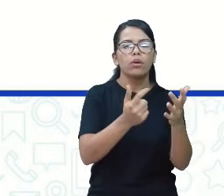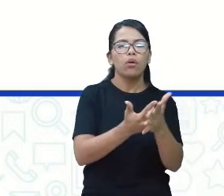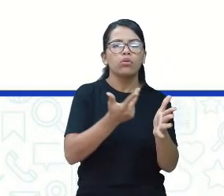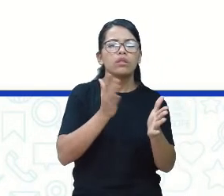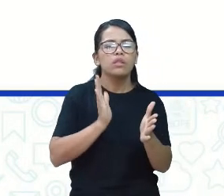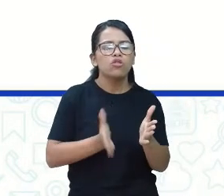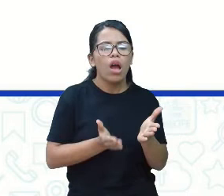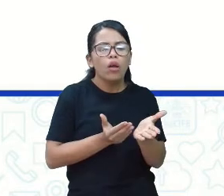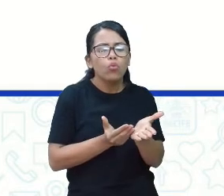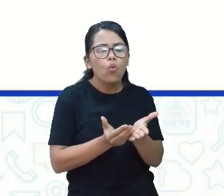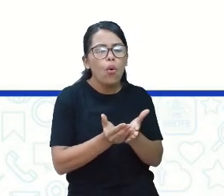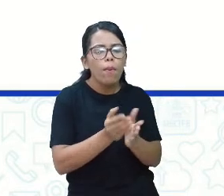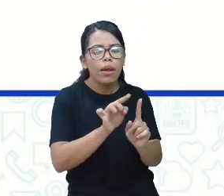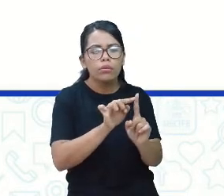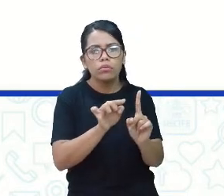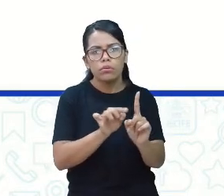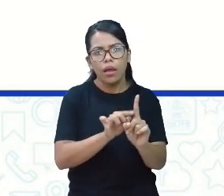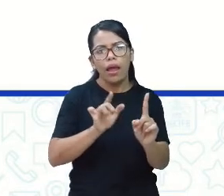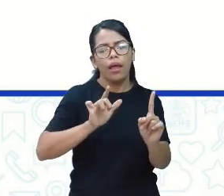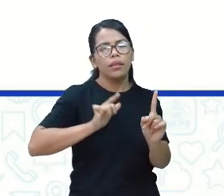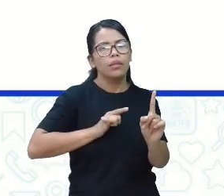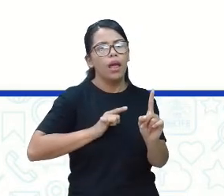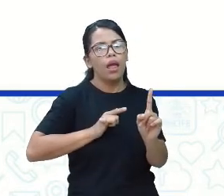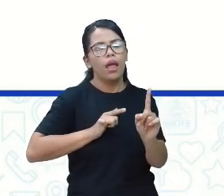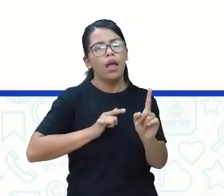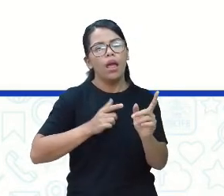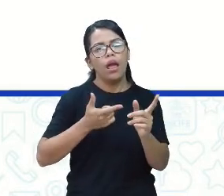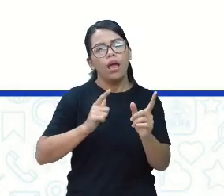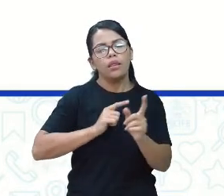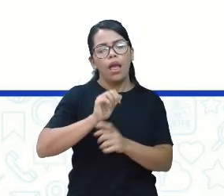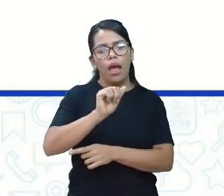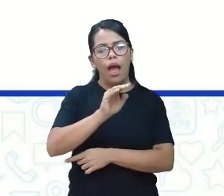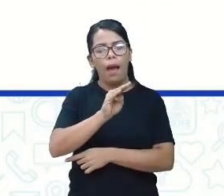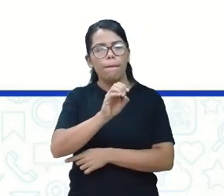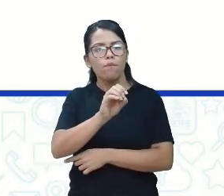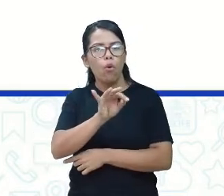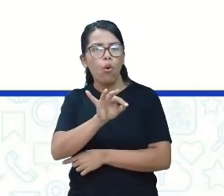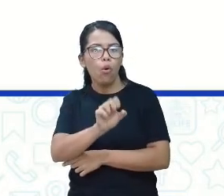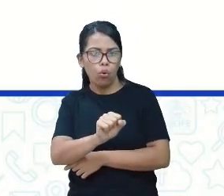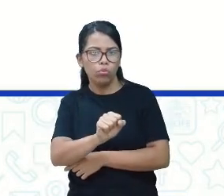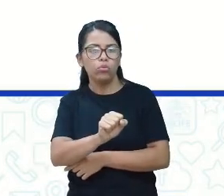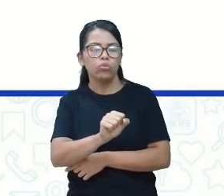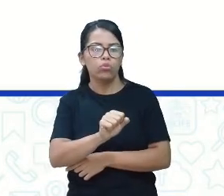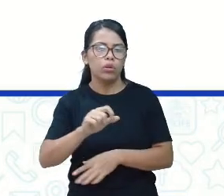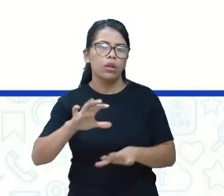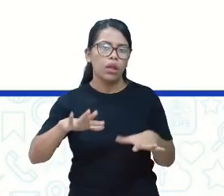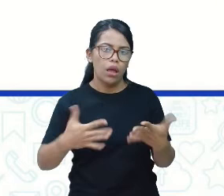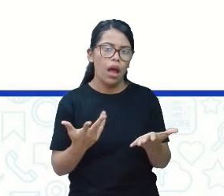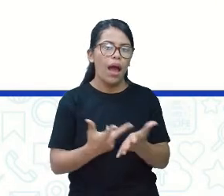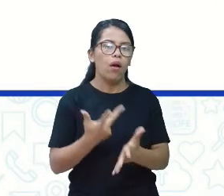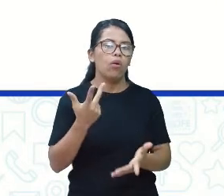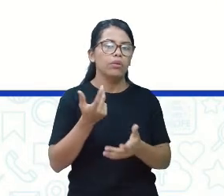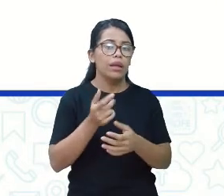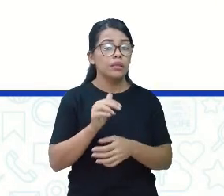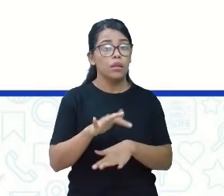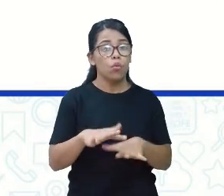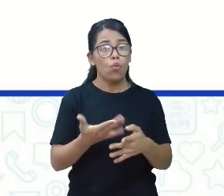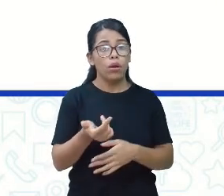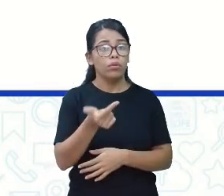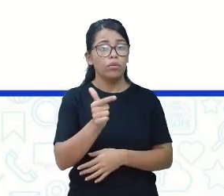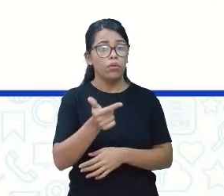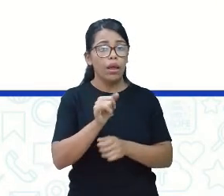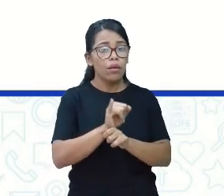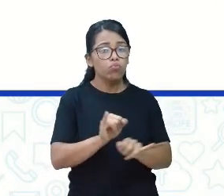da gravidez. Risco de aborto espontâneo é ocasionado por desinformação e ausência de